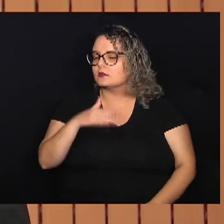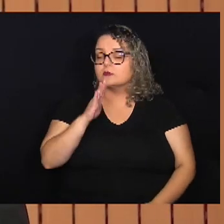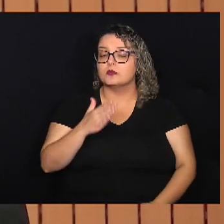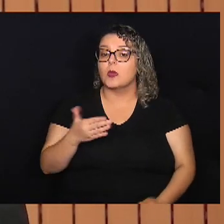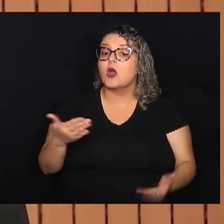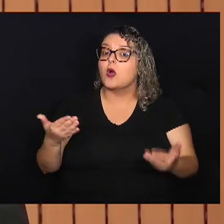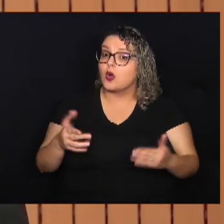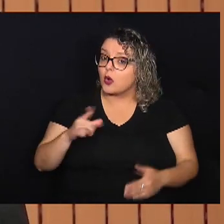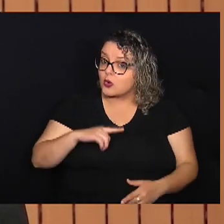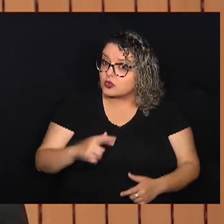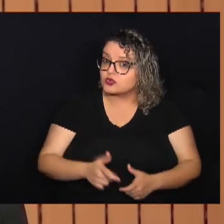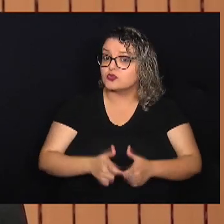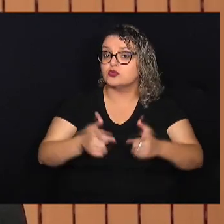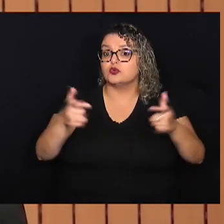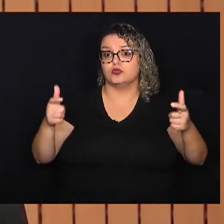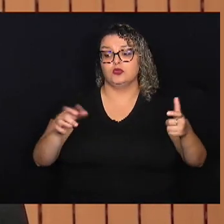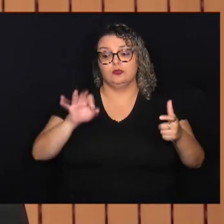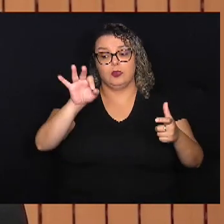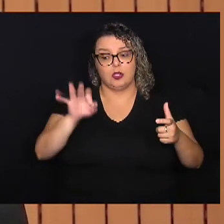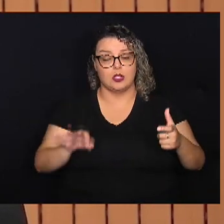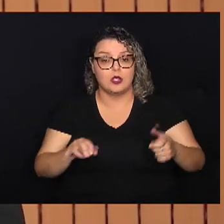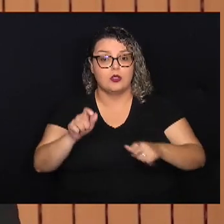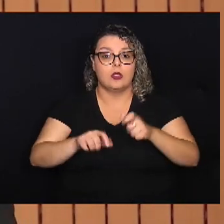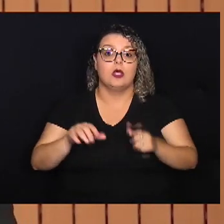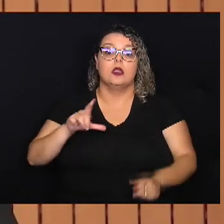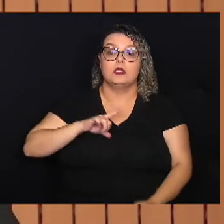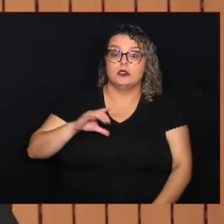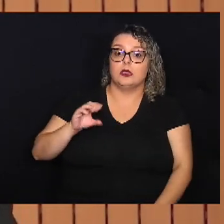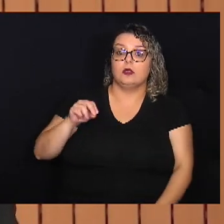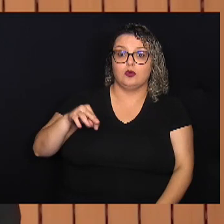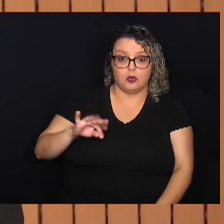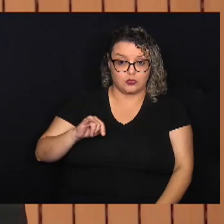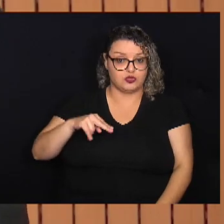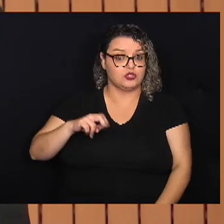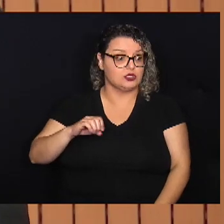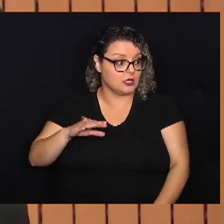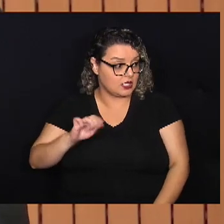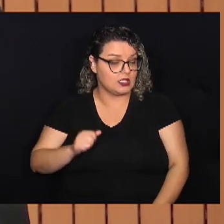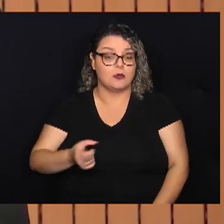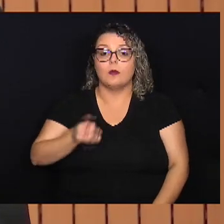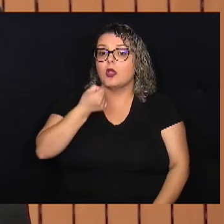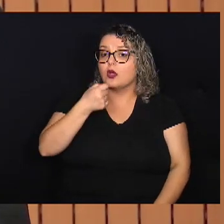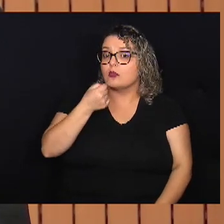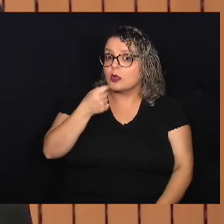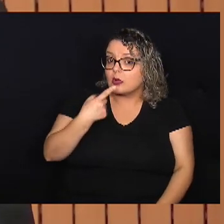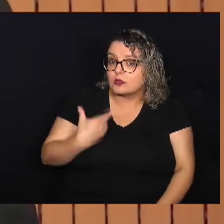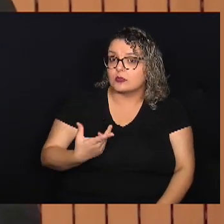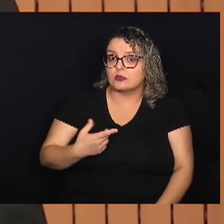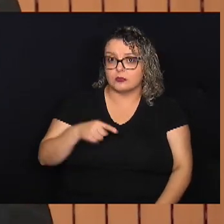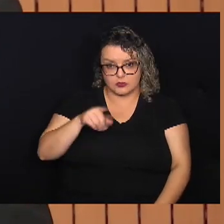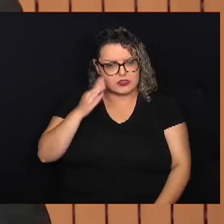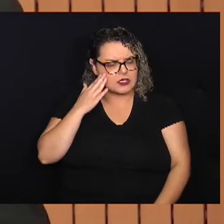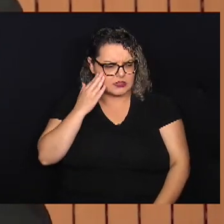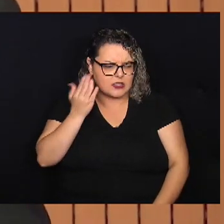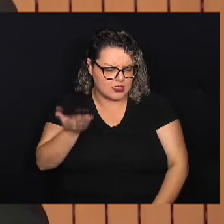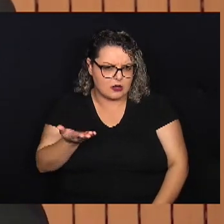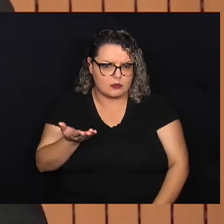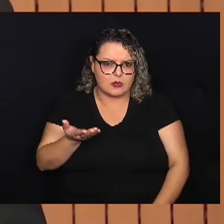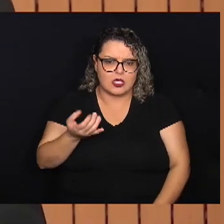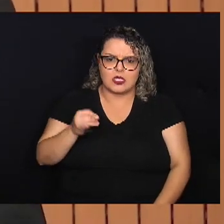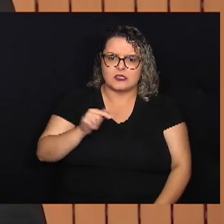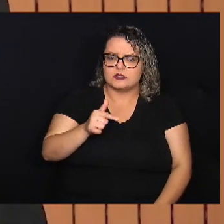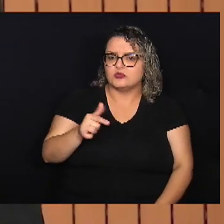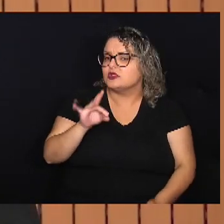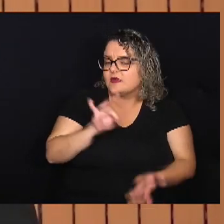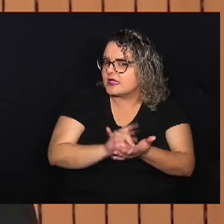temos um grande índice de pessoas que têm continência urinária porque tomam medicamentos. Você sabe disso. E outra, se não fosse esse